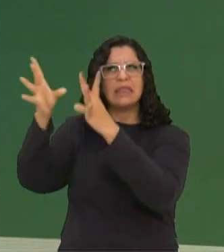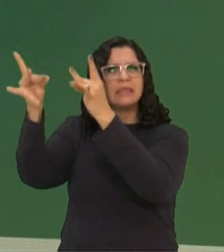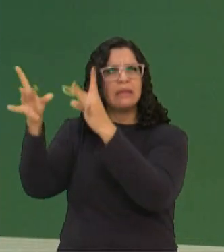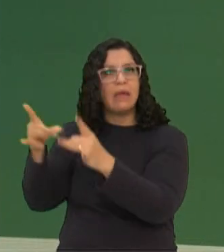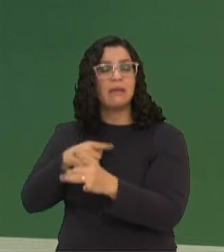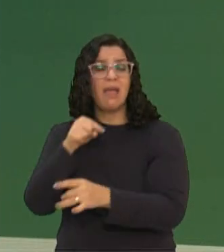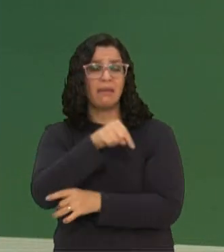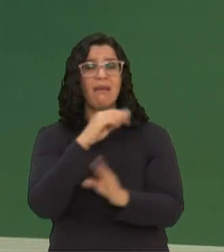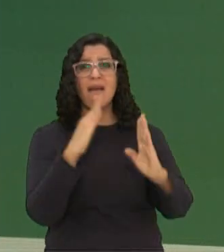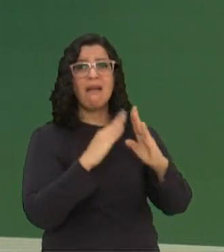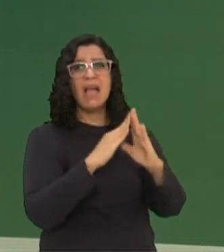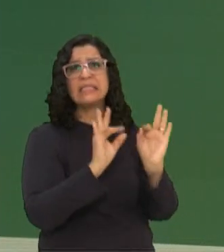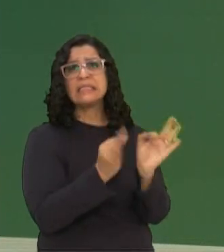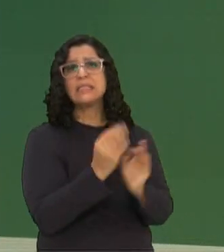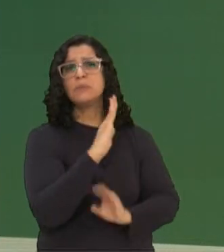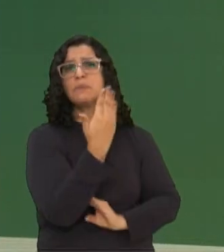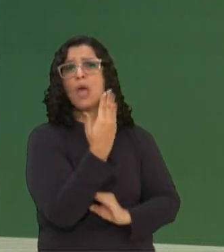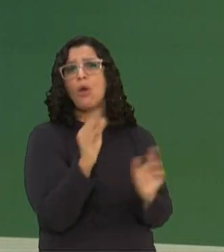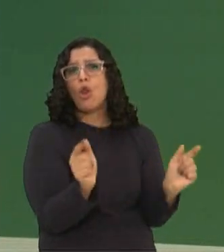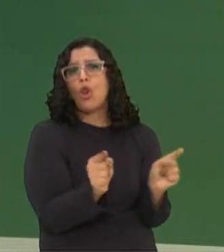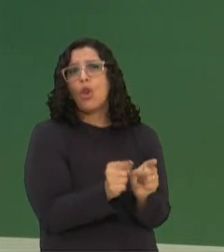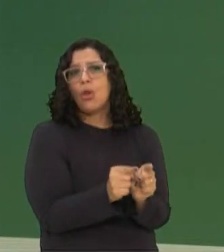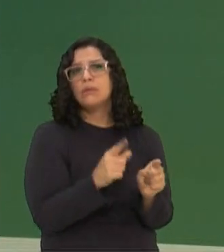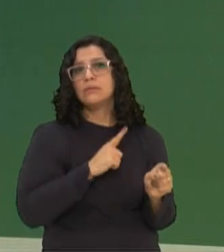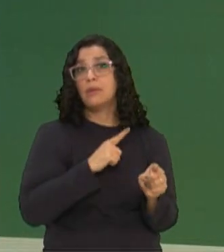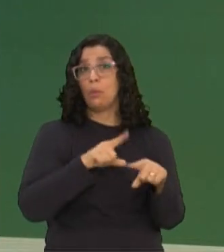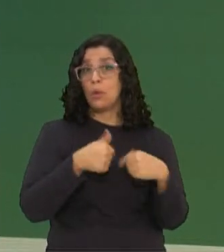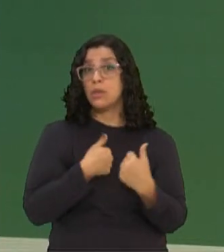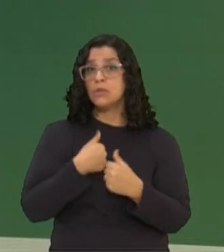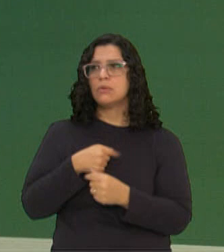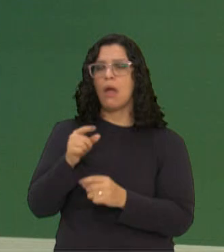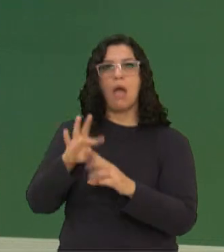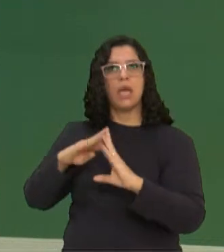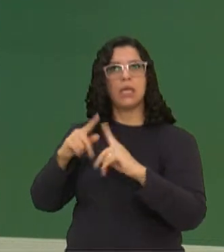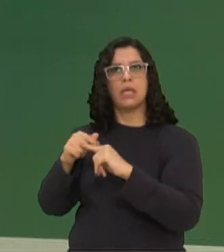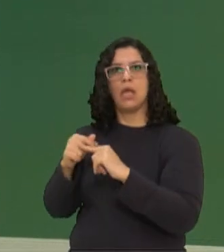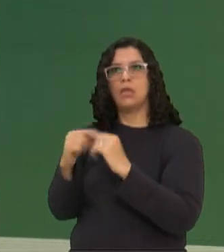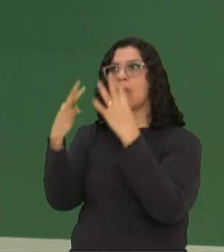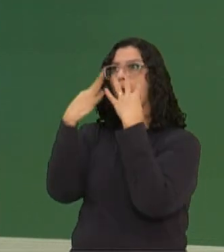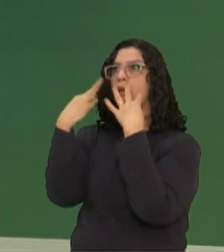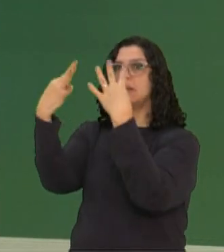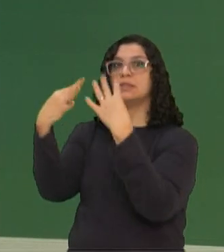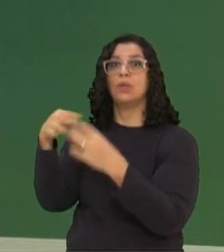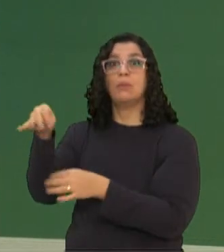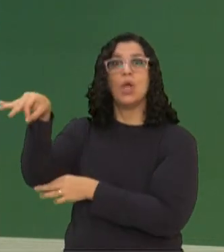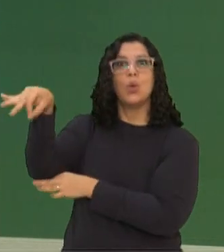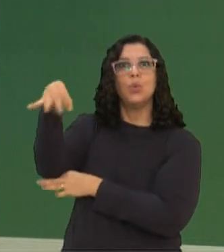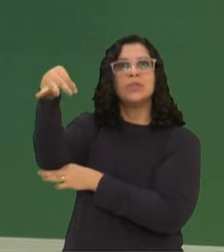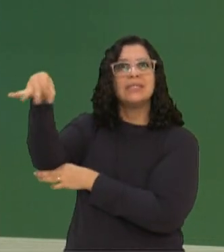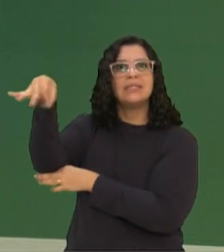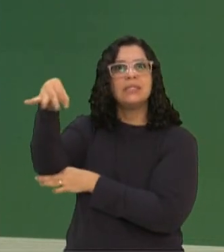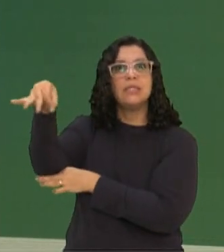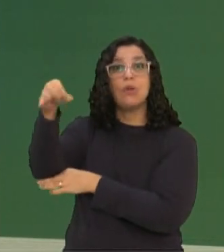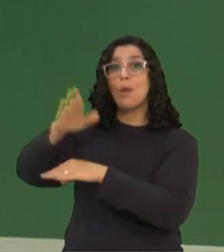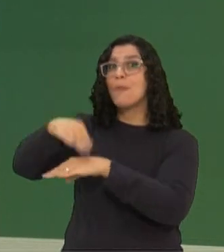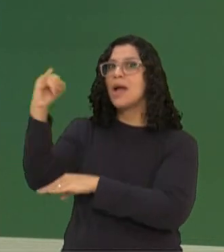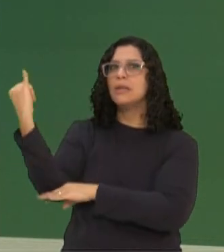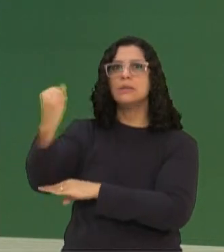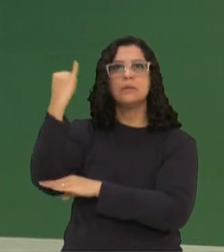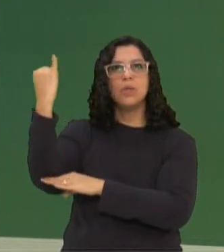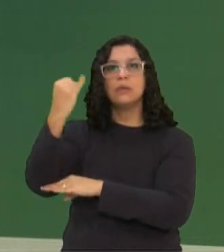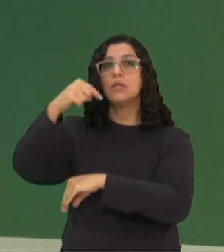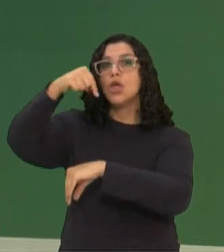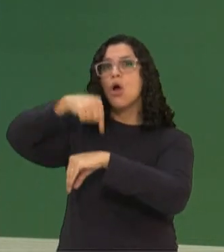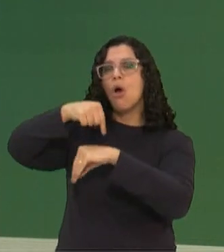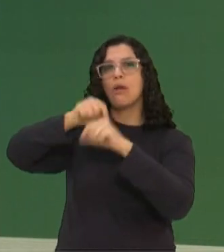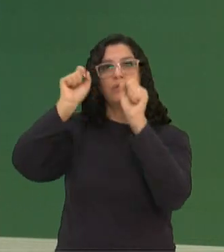casas de madeira, casas pequenas. Então, ela sempre chamava atenção. O sino da igreja era a coisa mais importante de uma cidade. Ele marcava o horário